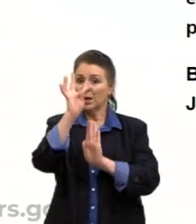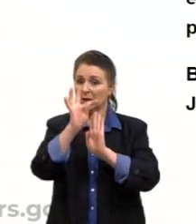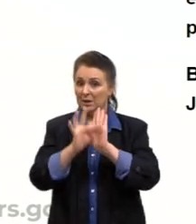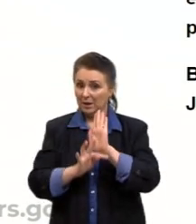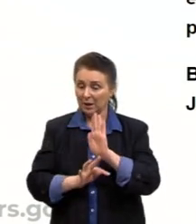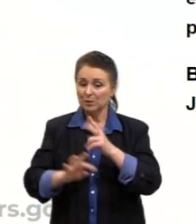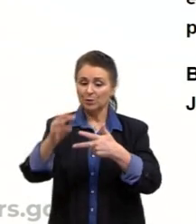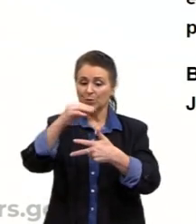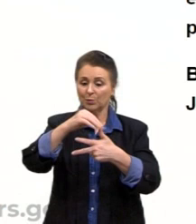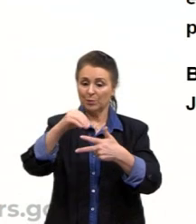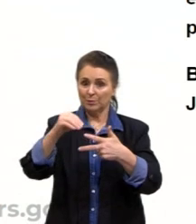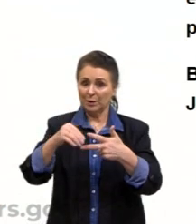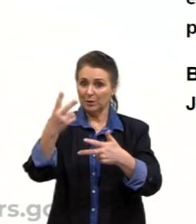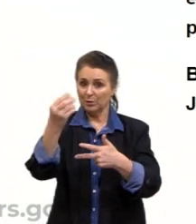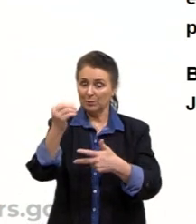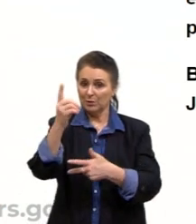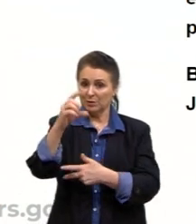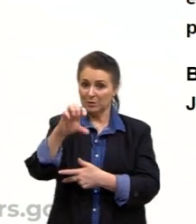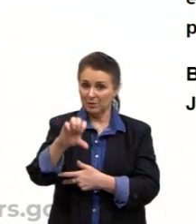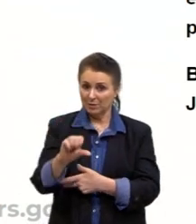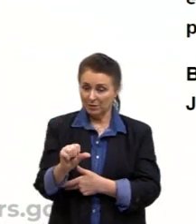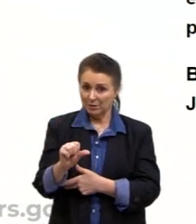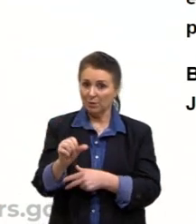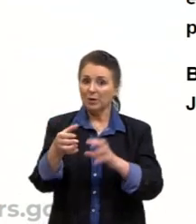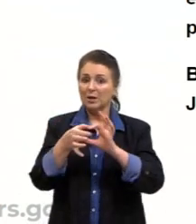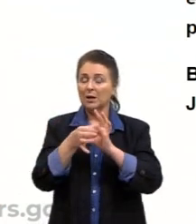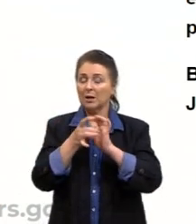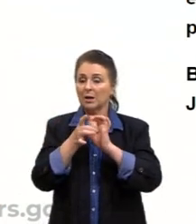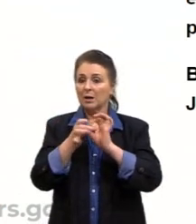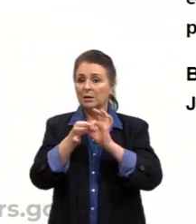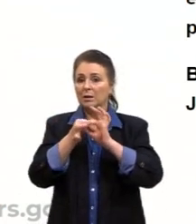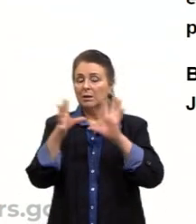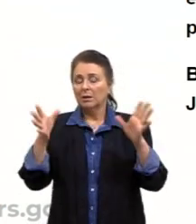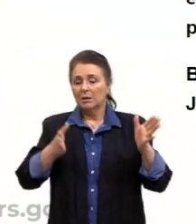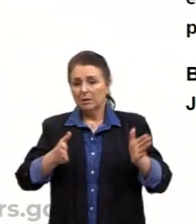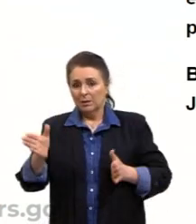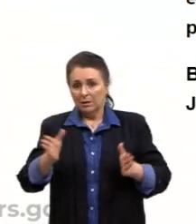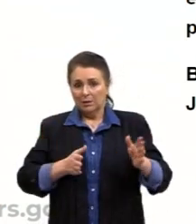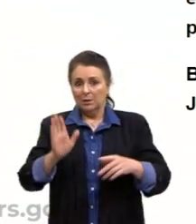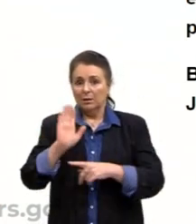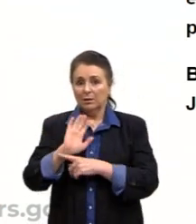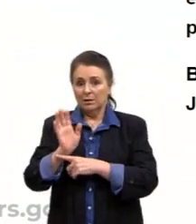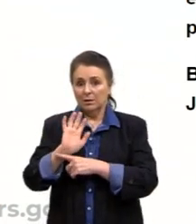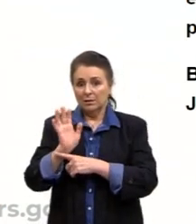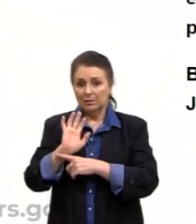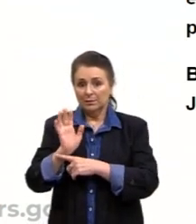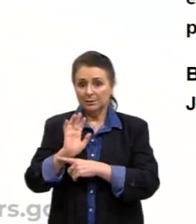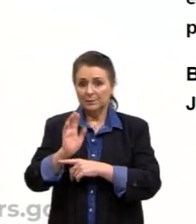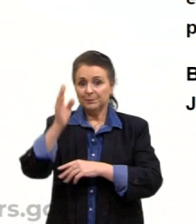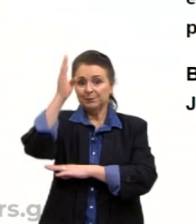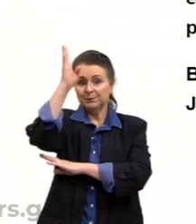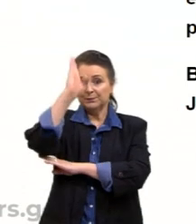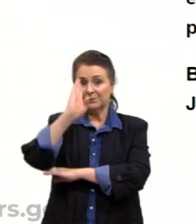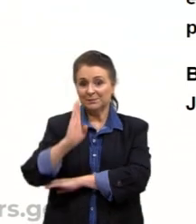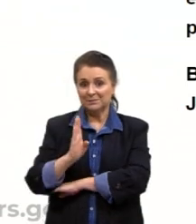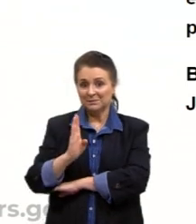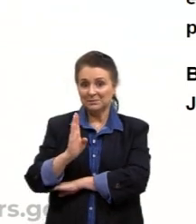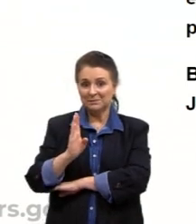Enem 2019 sobre a democratização do acesso ao cinema no Brasil,